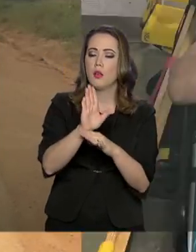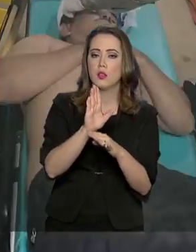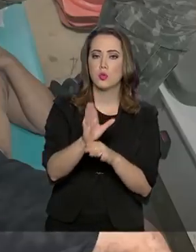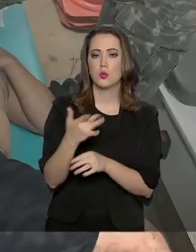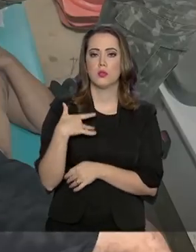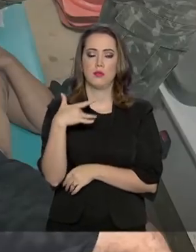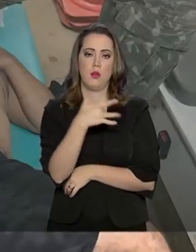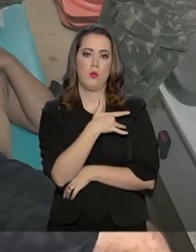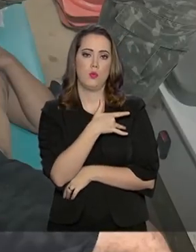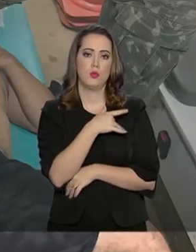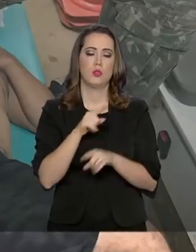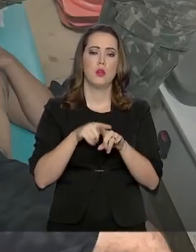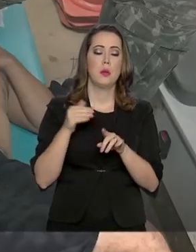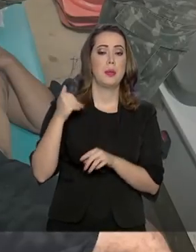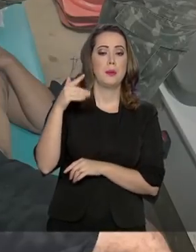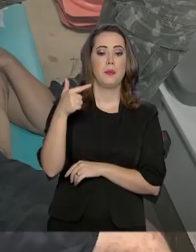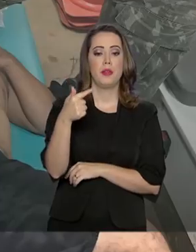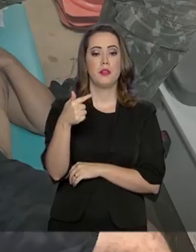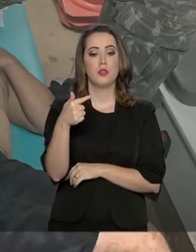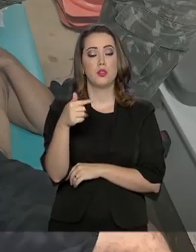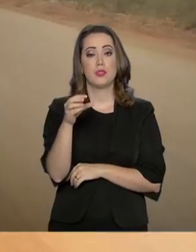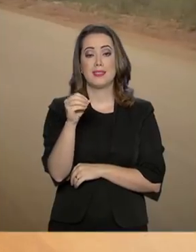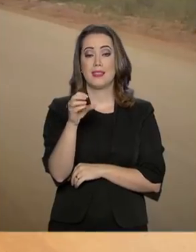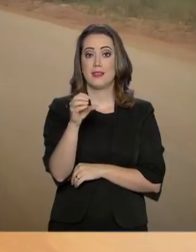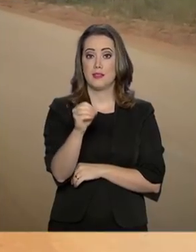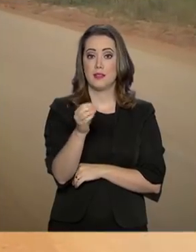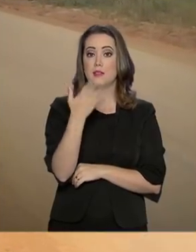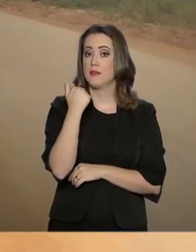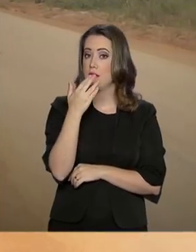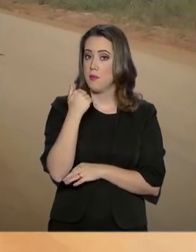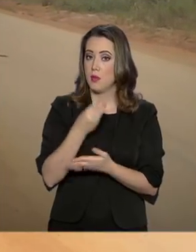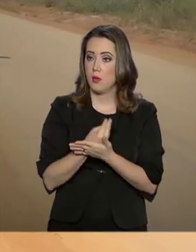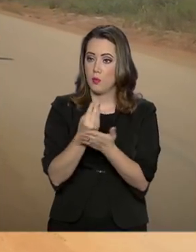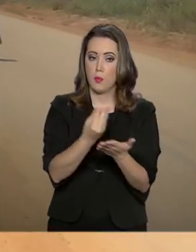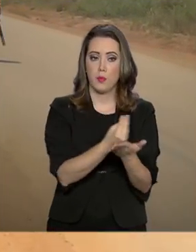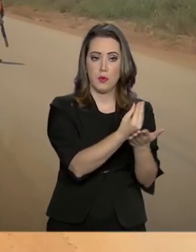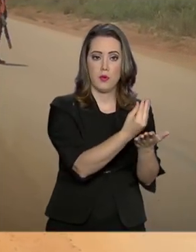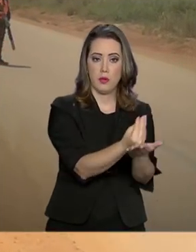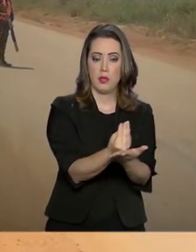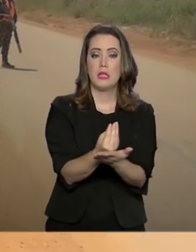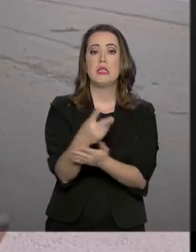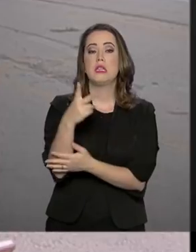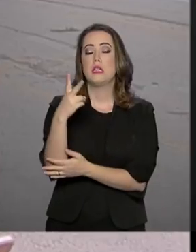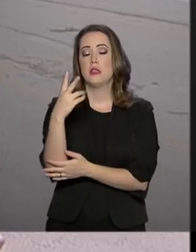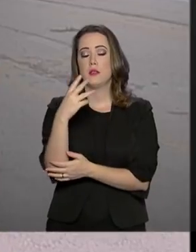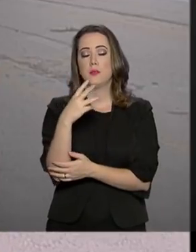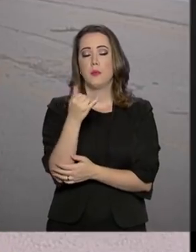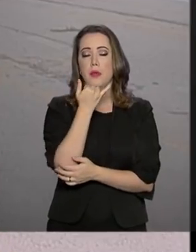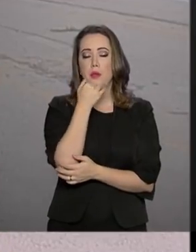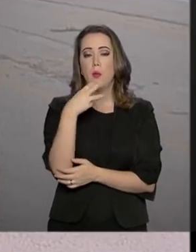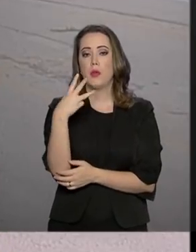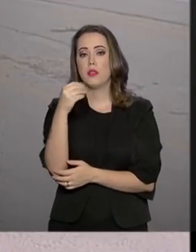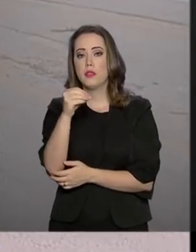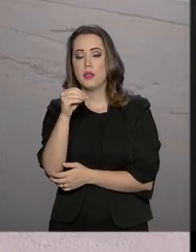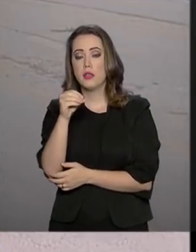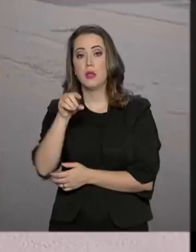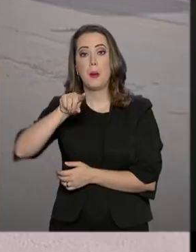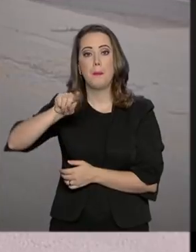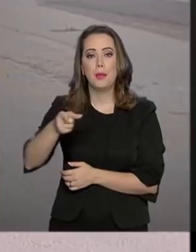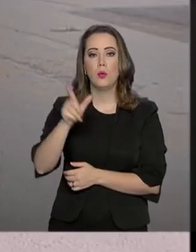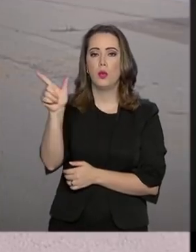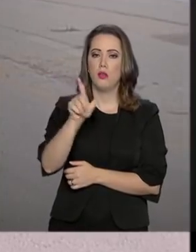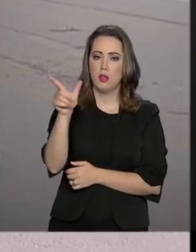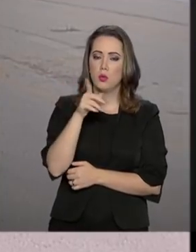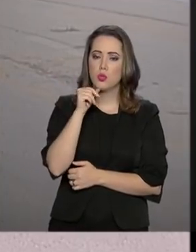de saúde e mais de 700 refeições foram distribuídas e 30 mil litros de água potável foram